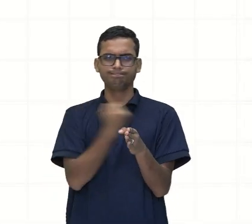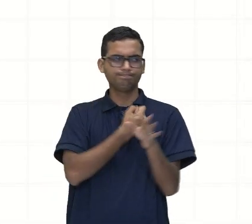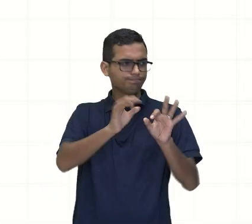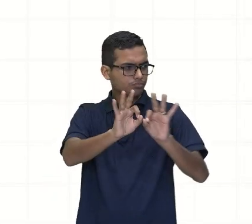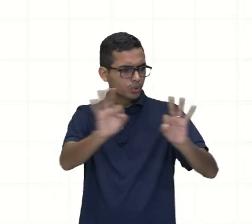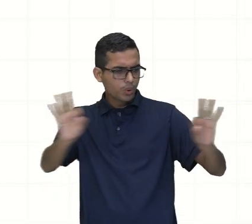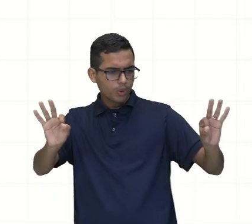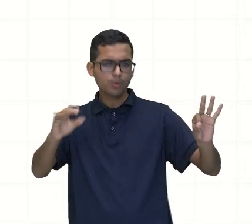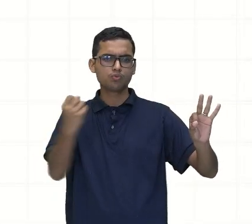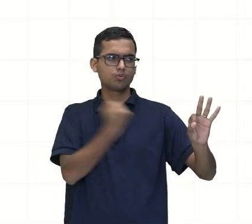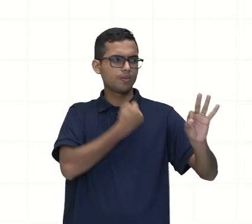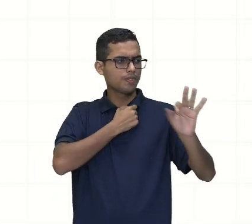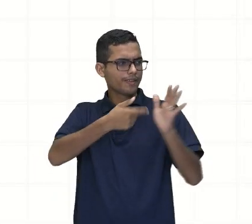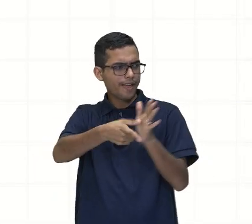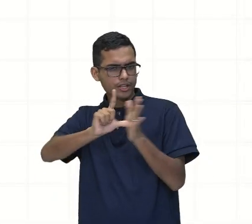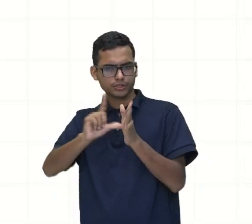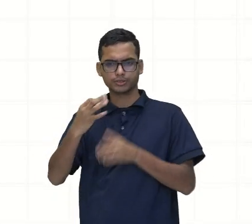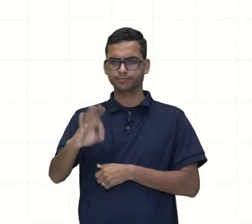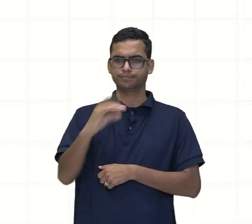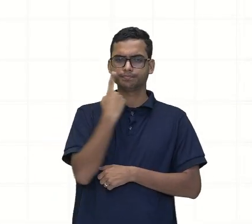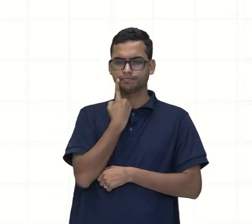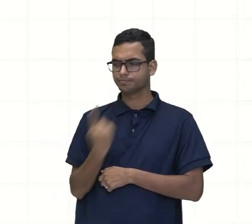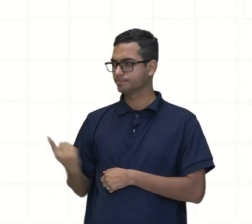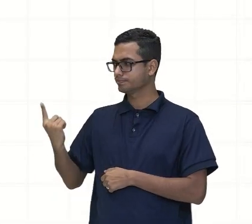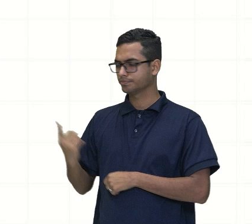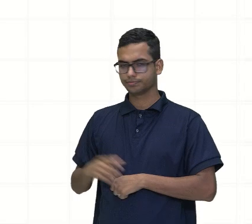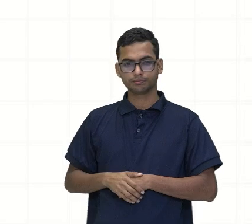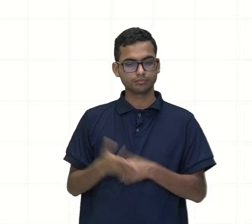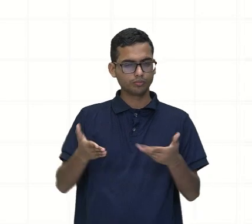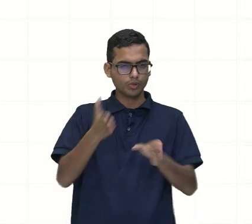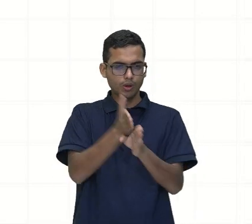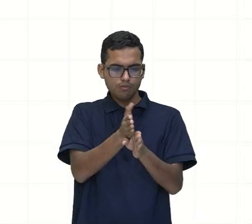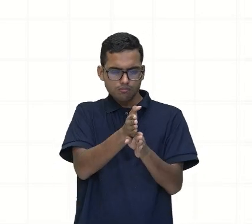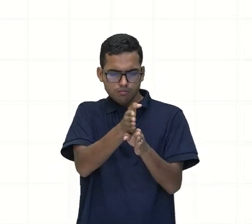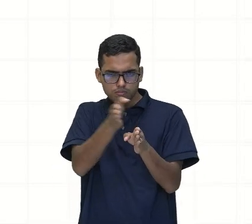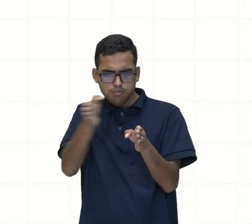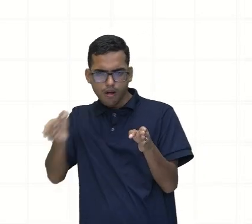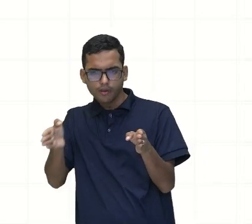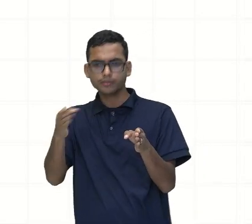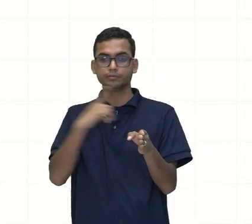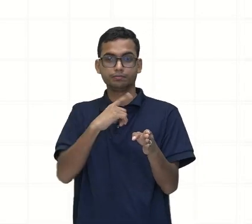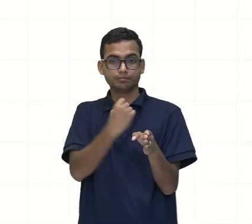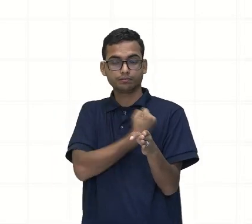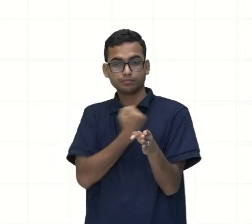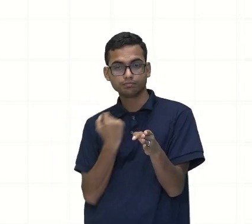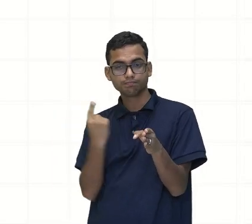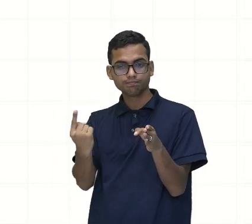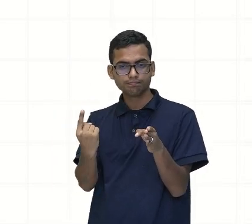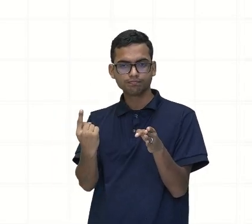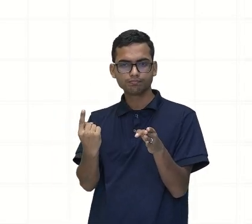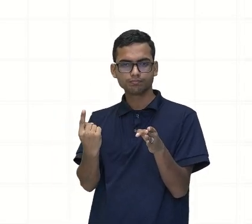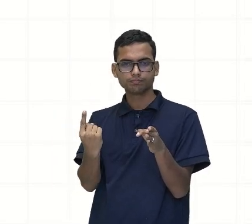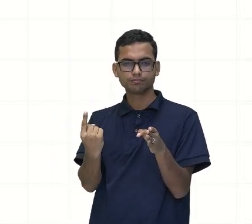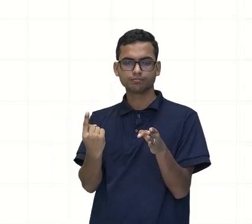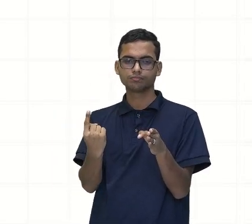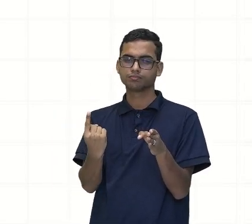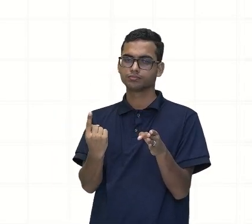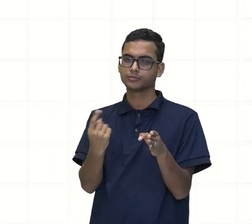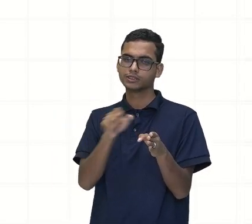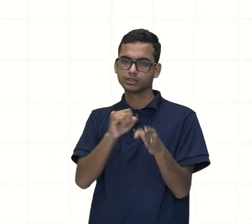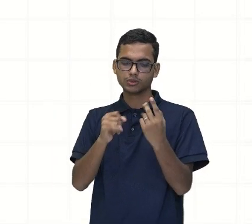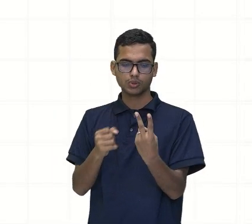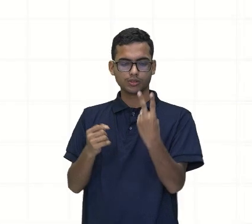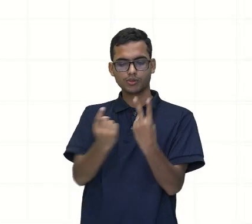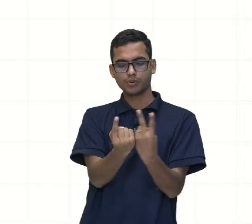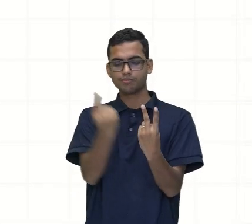o número que vem antes. O antecessor do número 2 é o número 1. Ó, o 2 está aqui. Quem